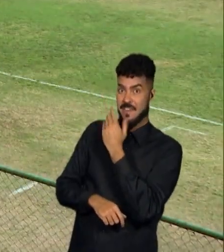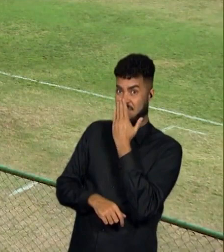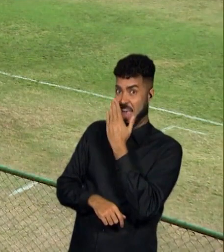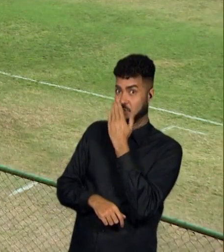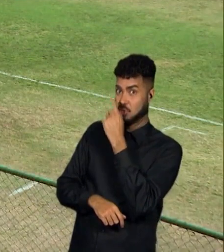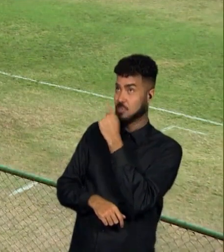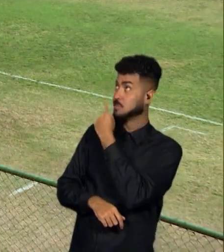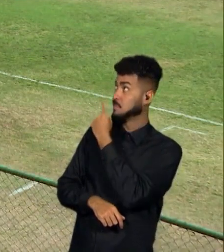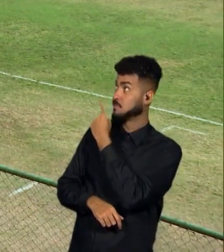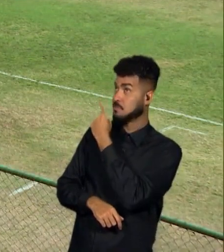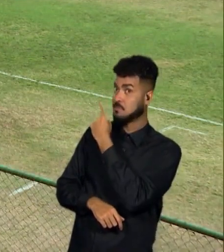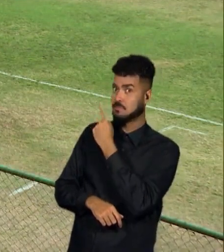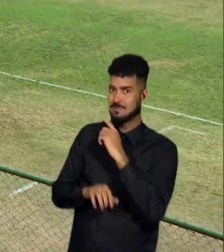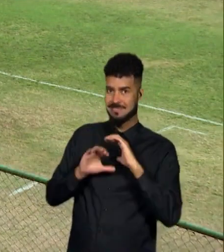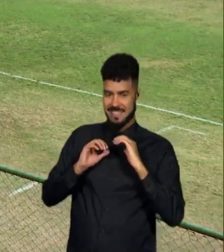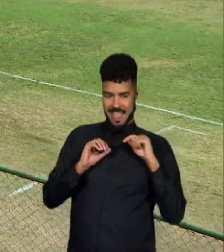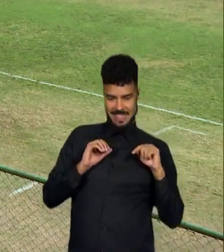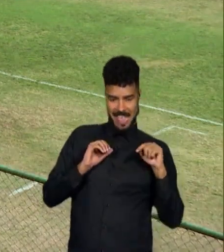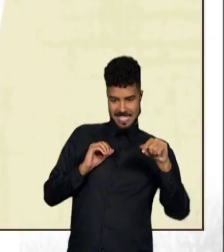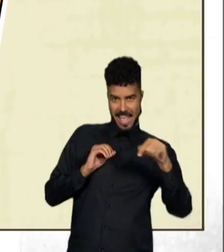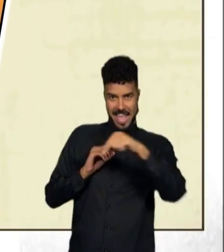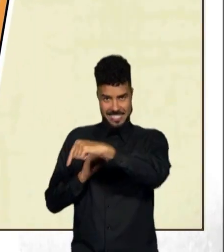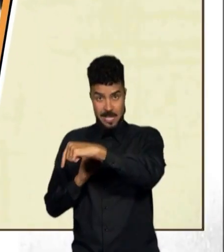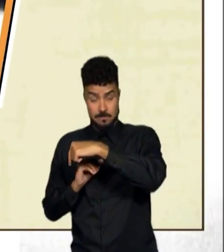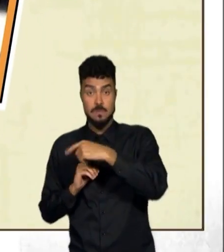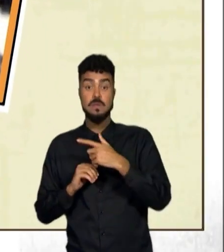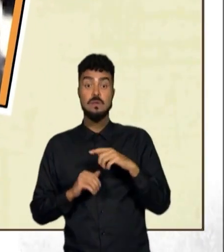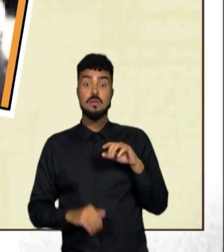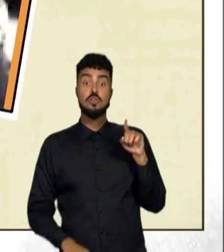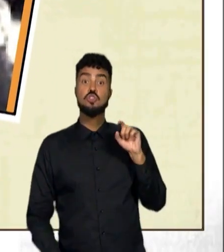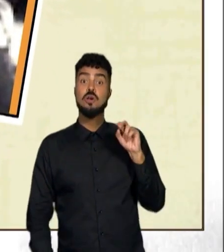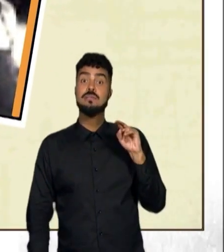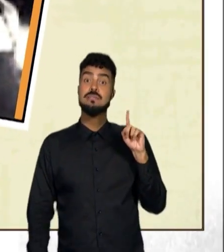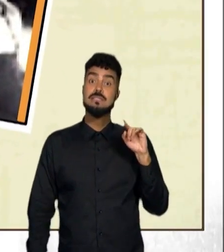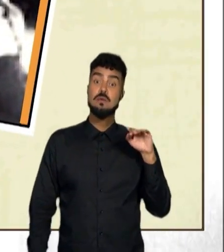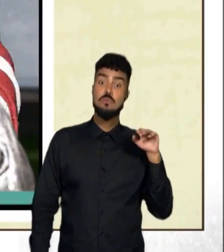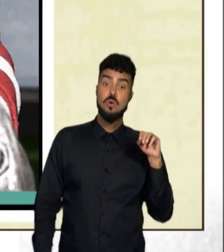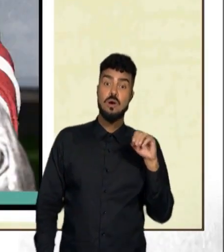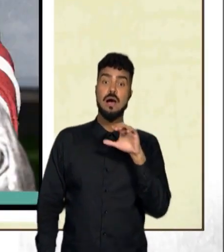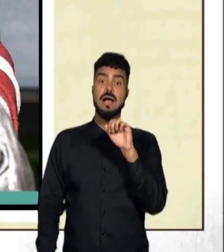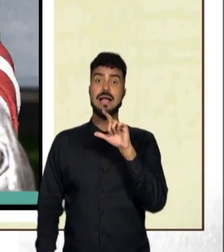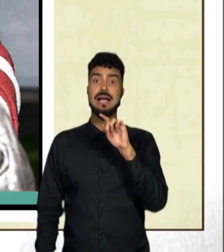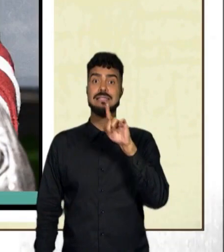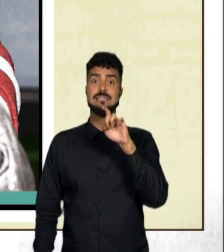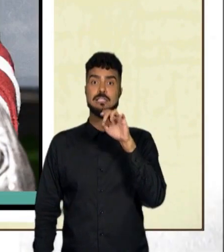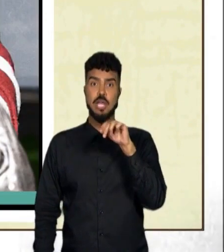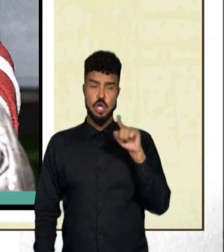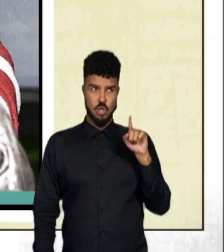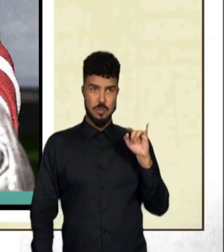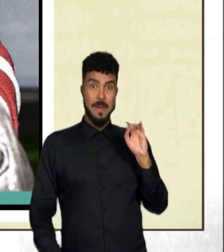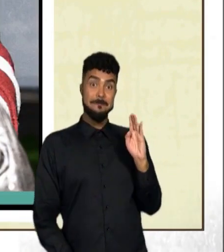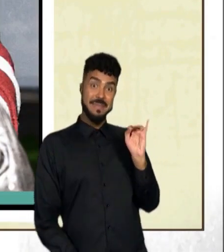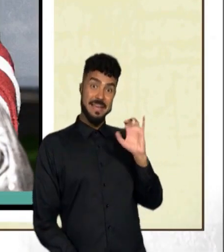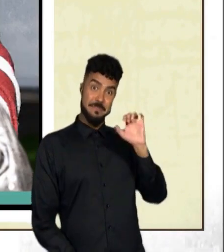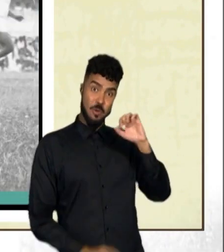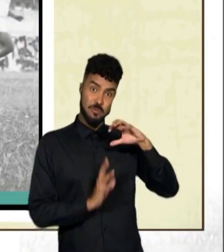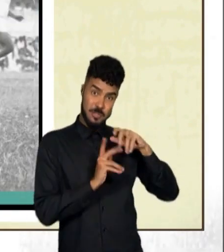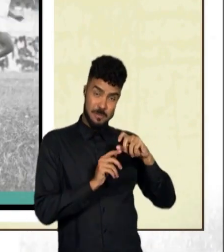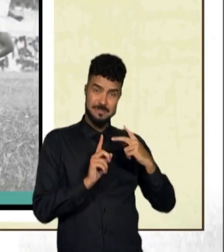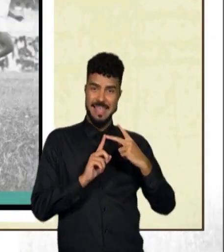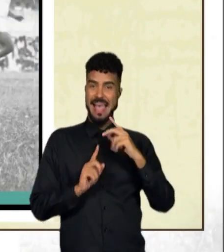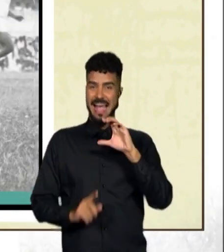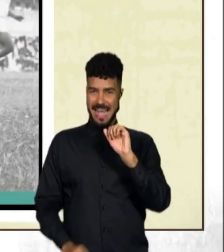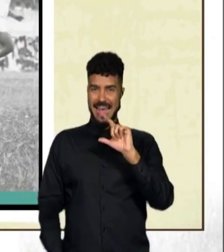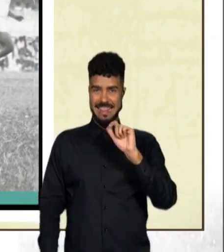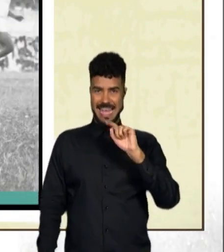melhor dizendo, também do estádio, ali morava apenas Osmo e Calazans, irmãos. Osmo foi bicampeão mundial e